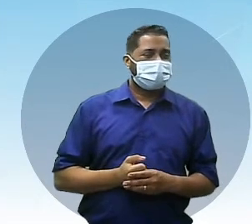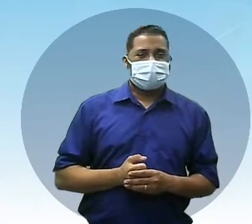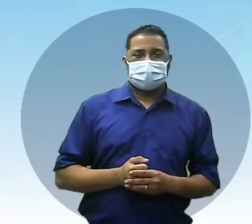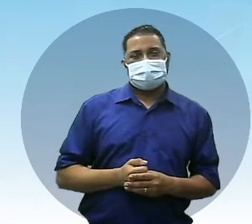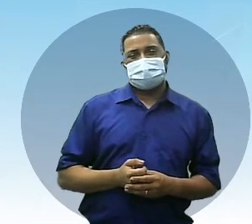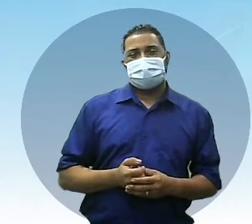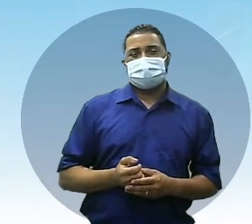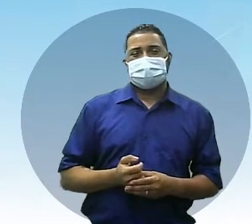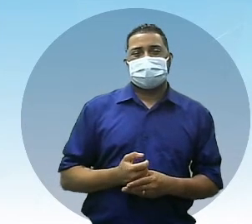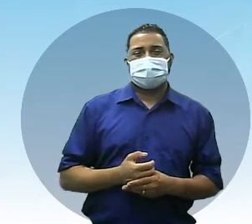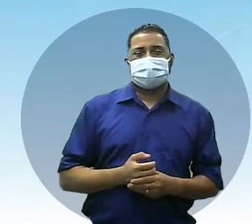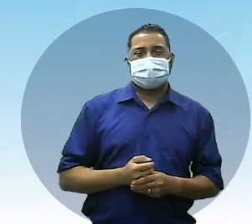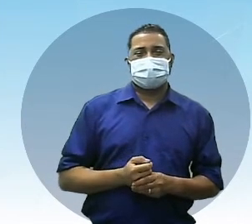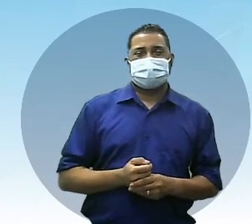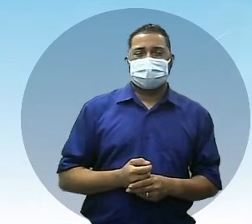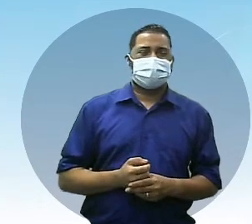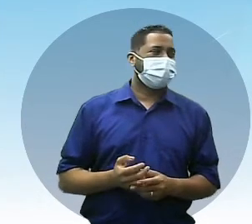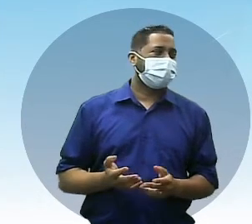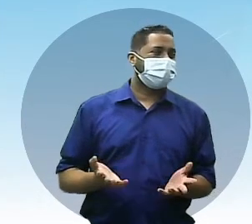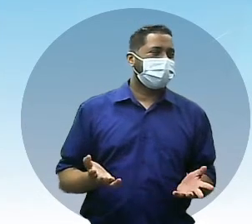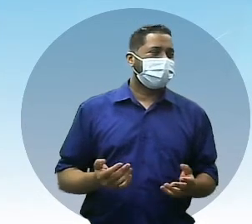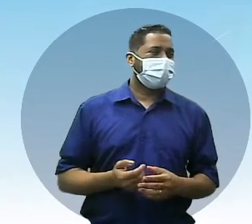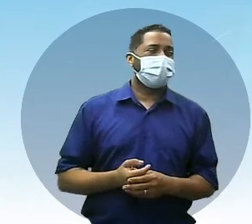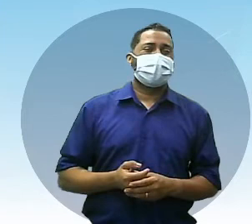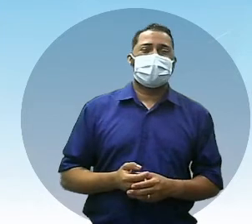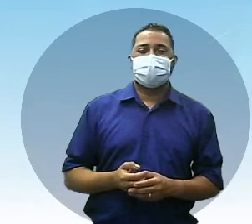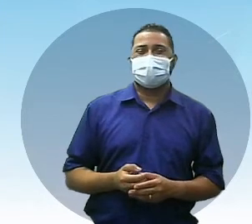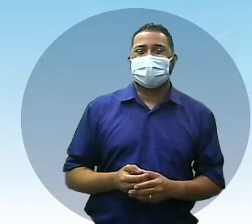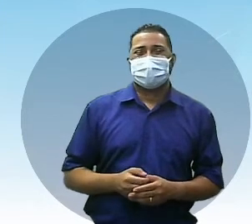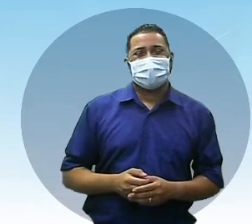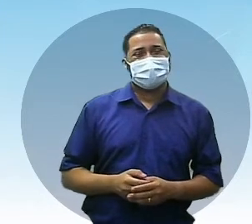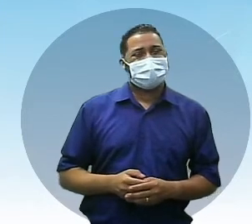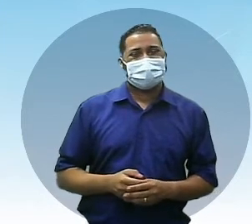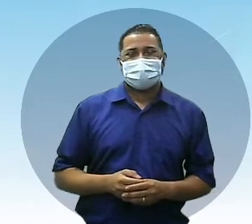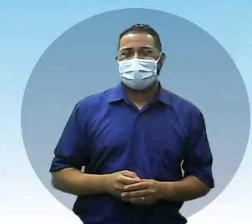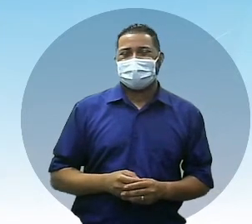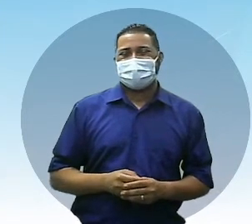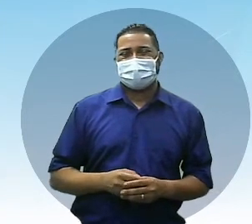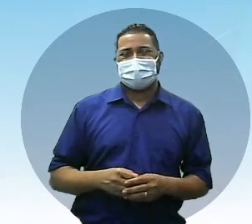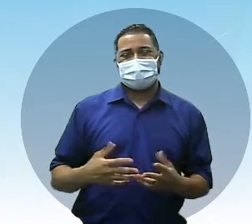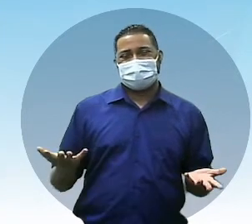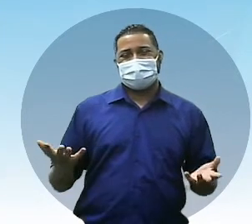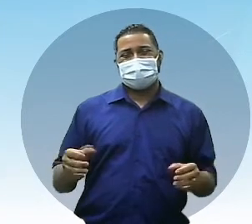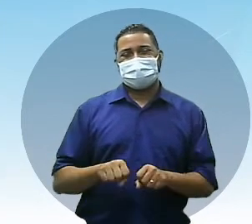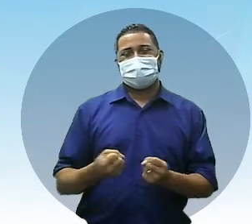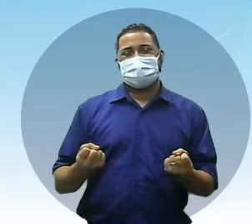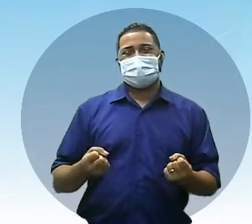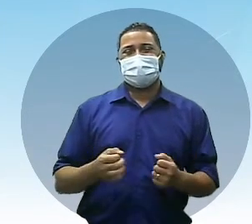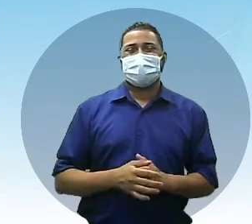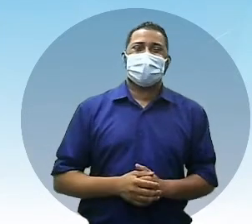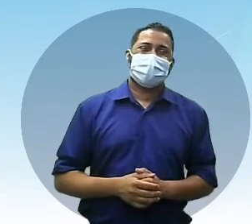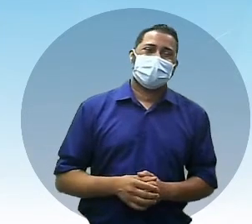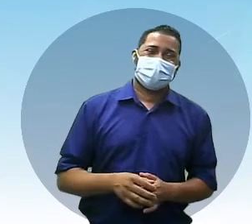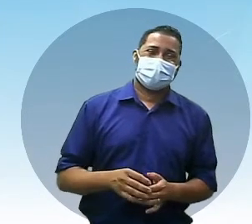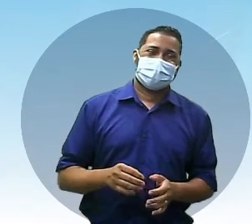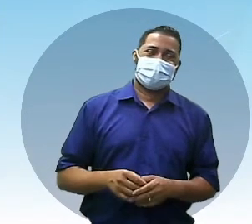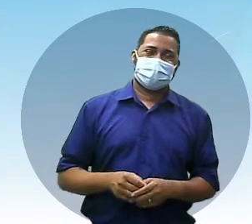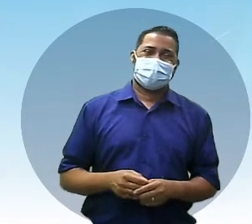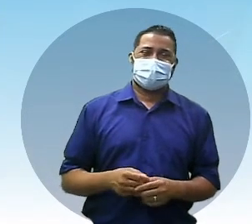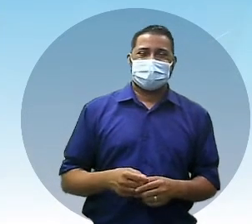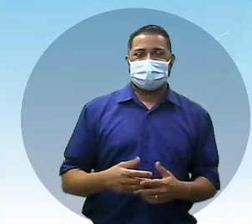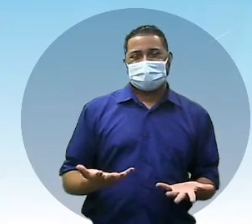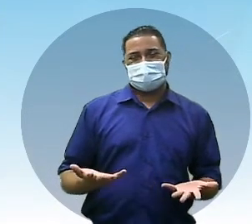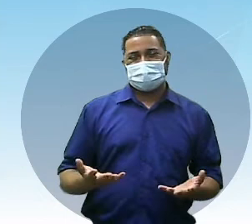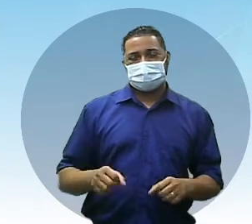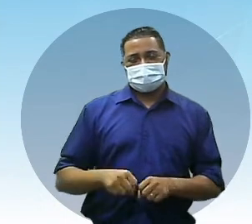forró? Como é? Tropicália do Forró, sei lá como é o nome. Aí tu quebra, né? Aí tu quebra o gordinho, né,